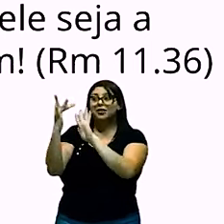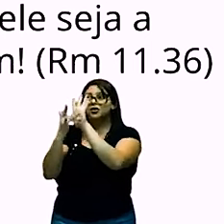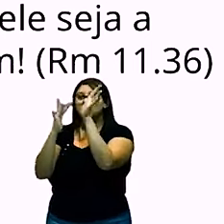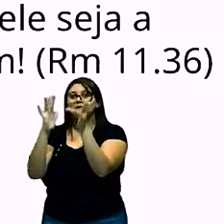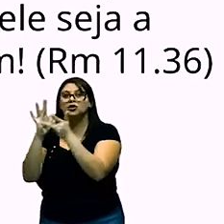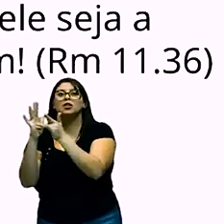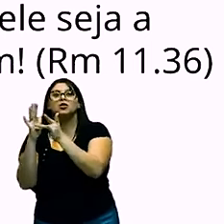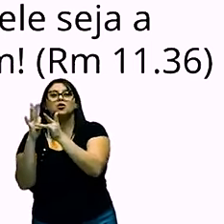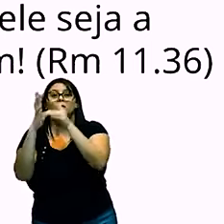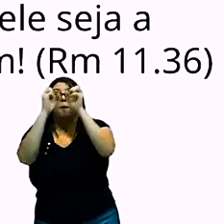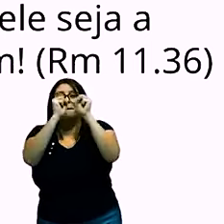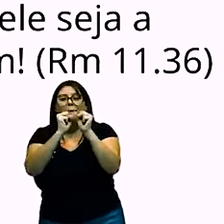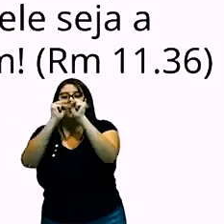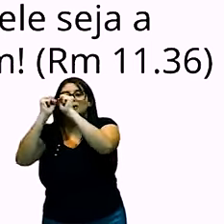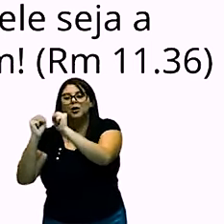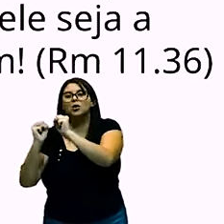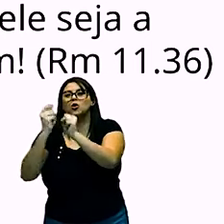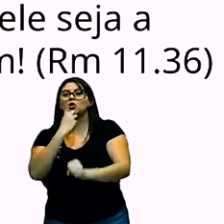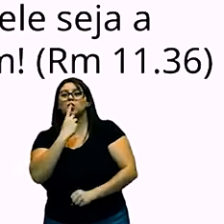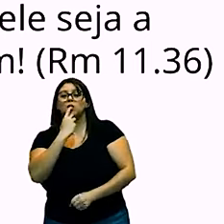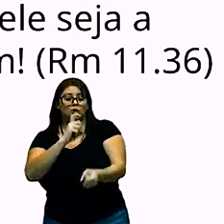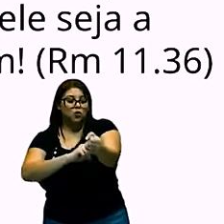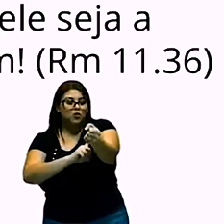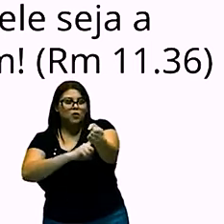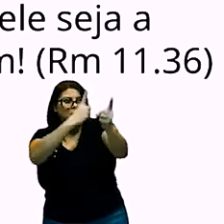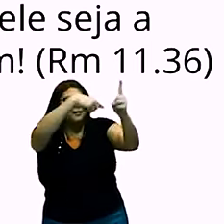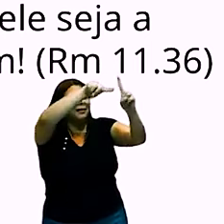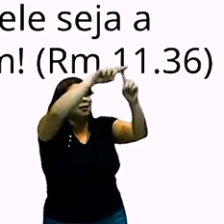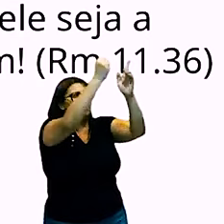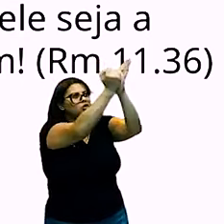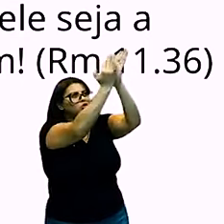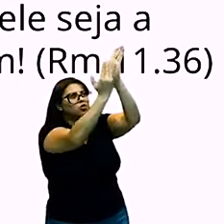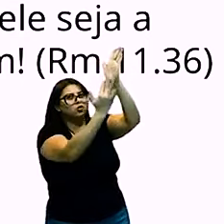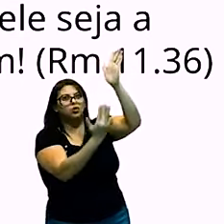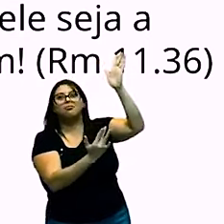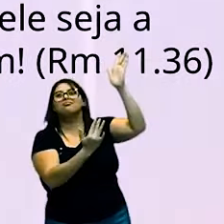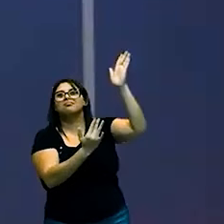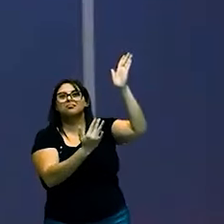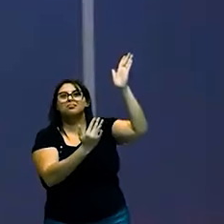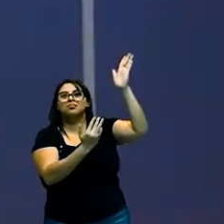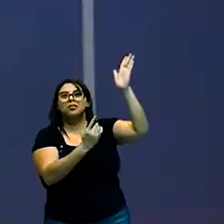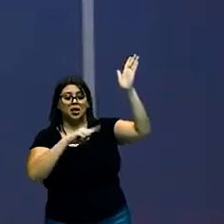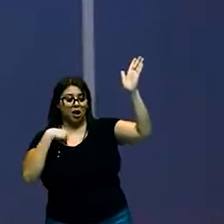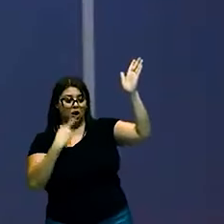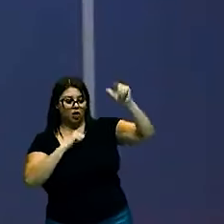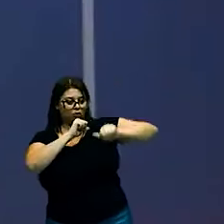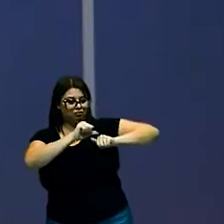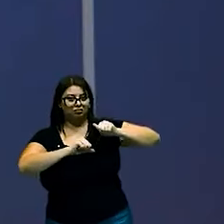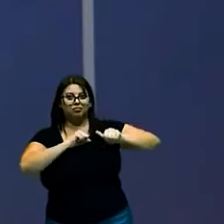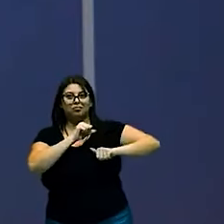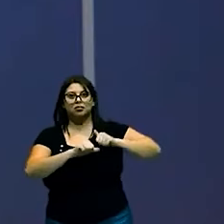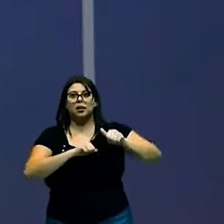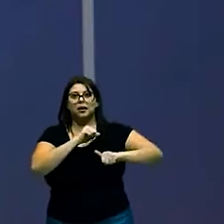poder do sangue de Jesus na cruz, nós cremos nesse sangue da redenção. Por isso que somos salvos pela graça de